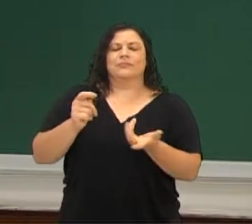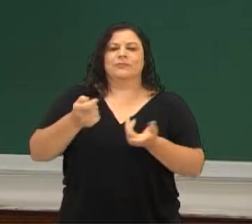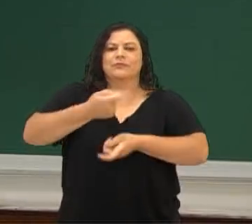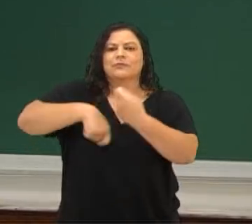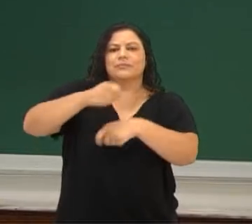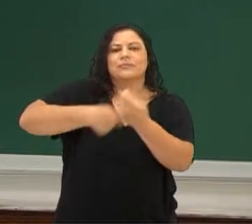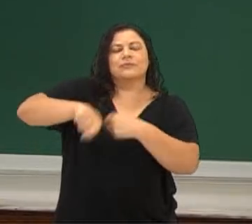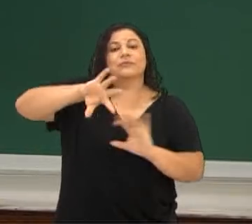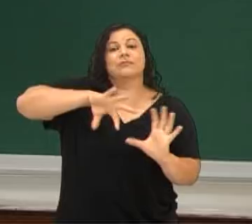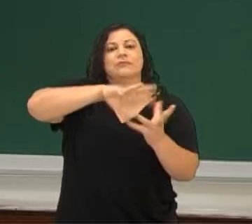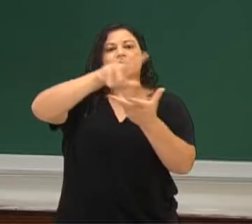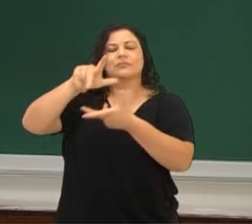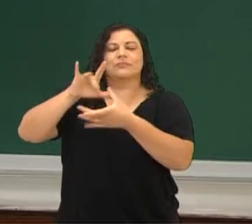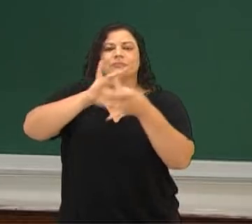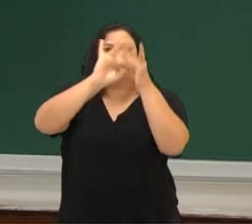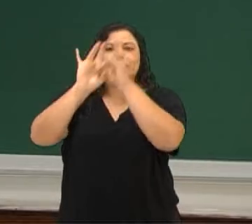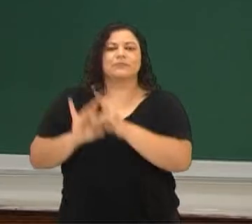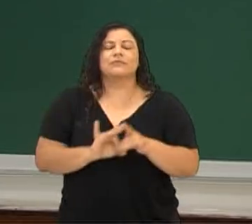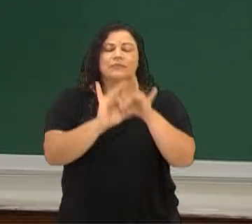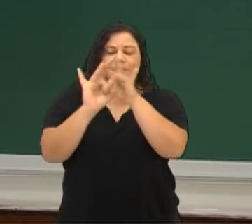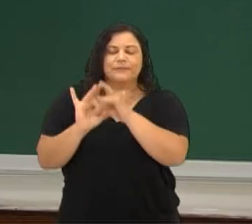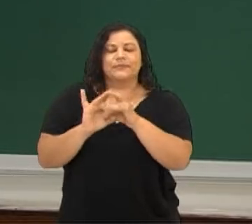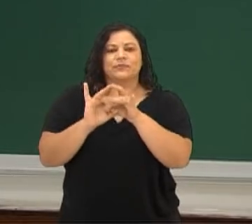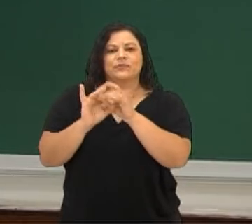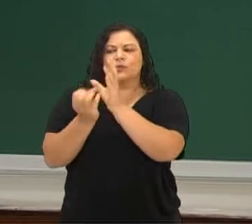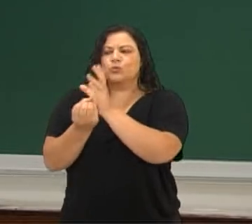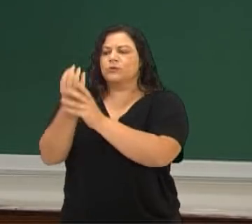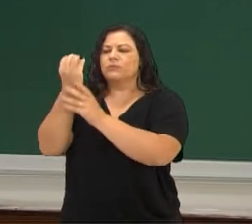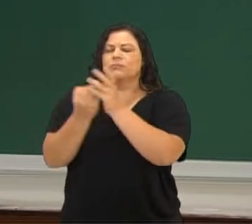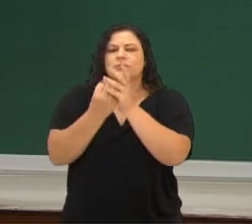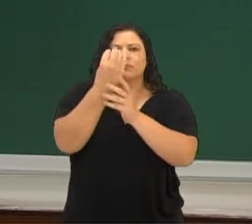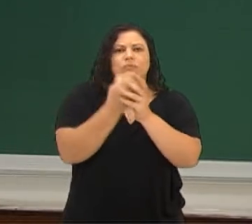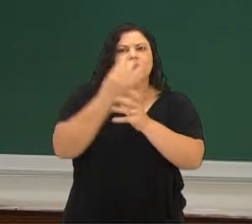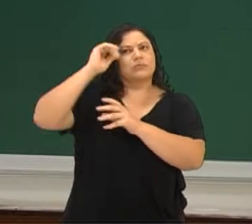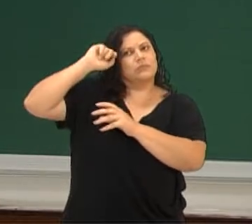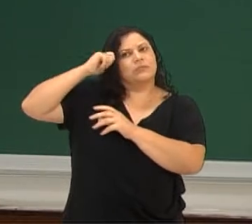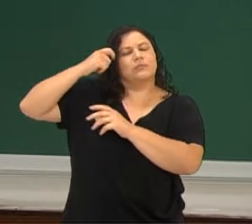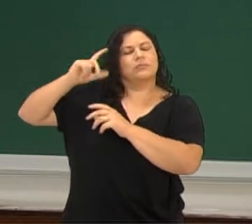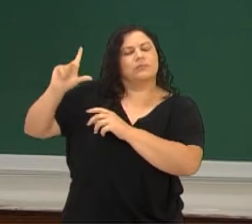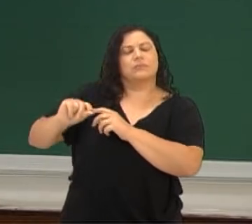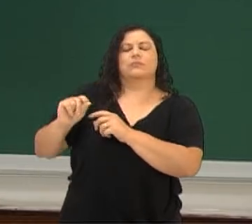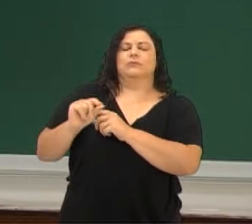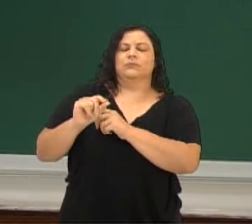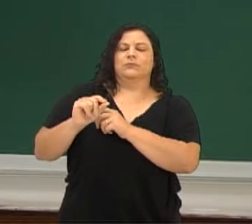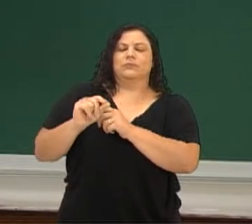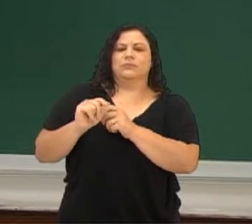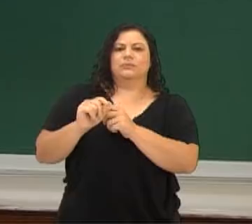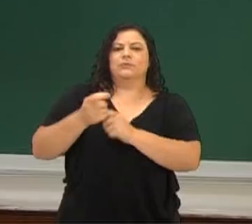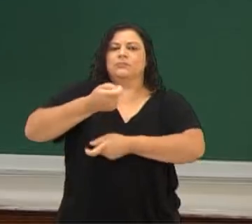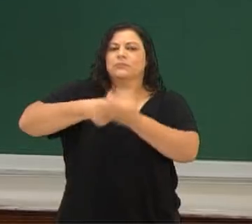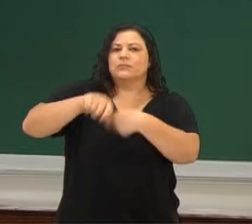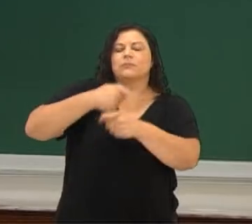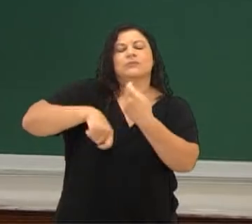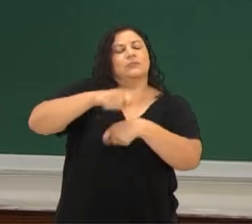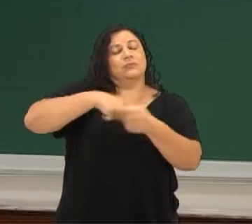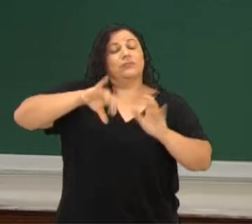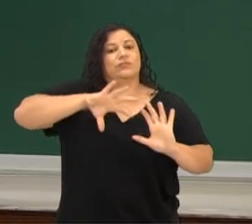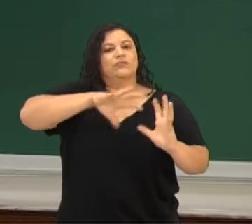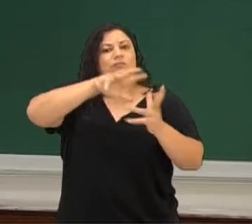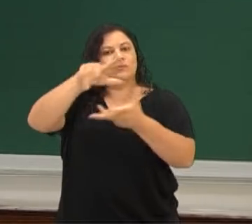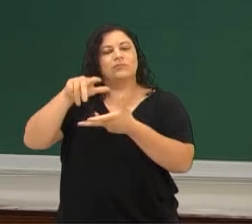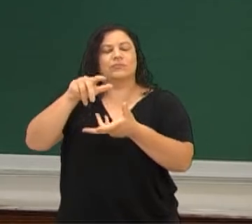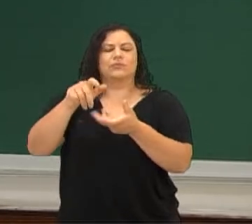África vem despontando, vem se abrindo aí para o comércio mundial. Lógico, naquele sistema de